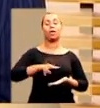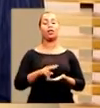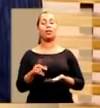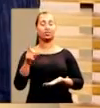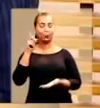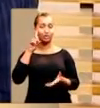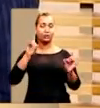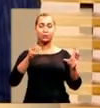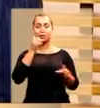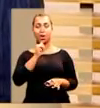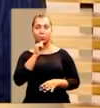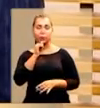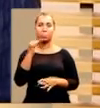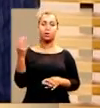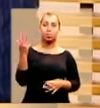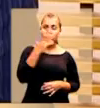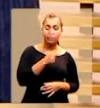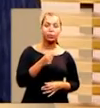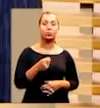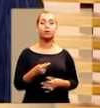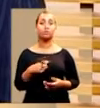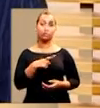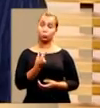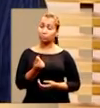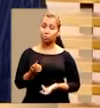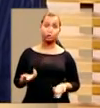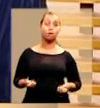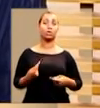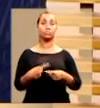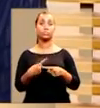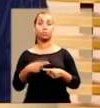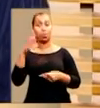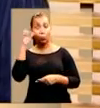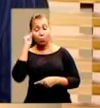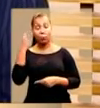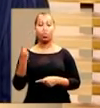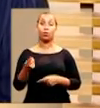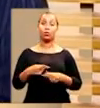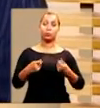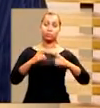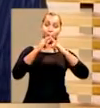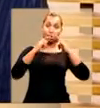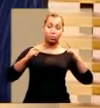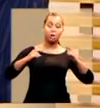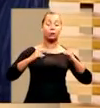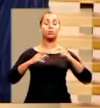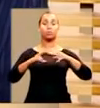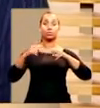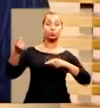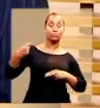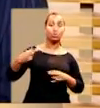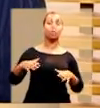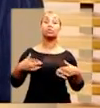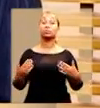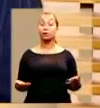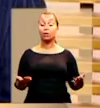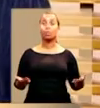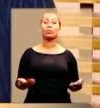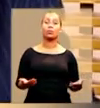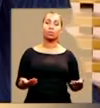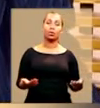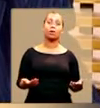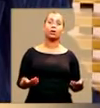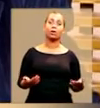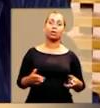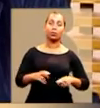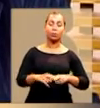das Mães bonito no calçadão, tem um custo. Tem que botar um som, né? Tem que botar uma tenda por causa do sol, tem custo. Então, aí